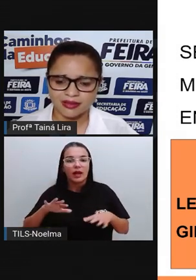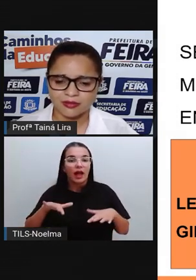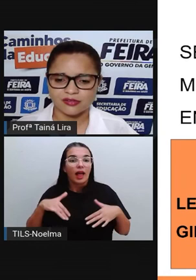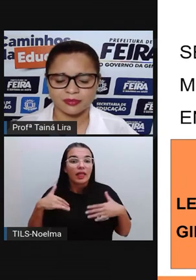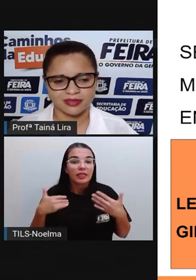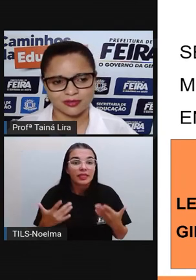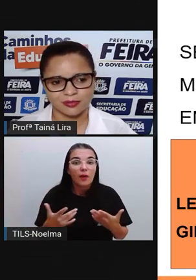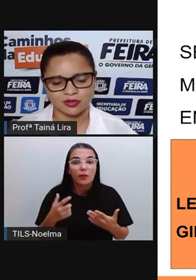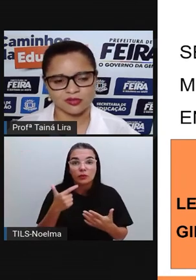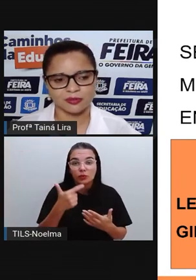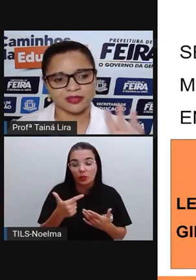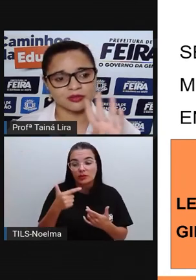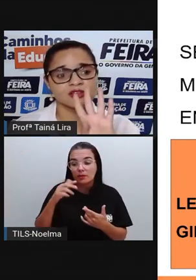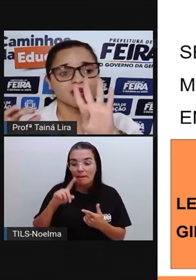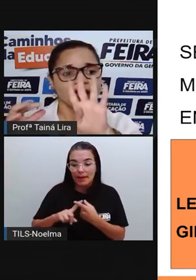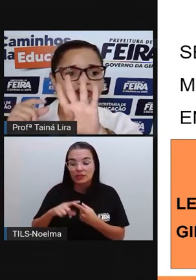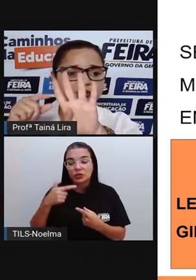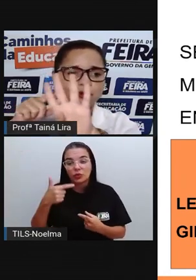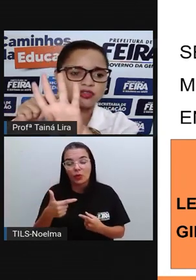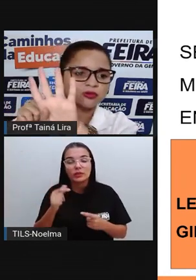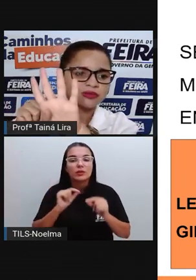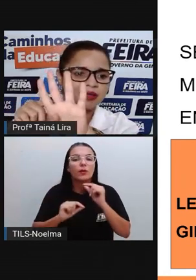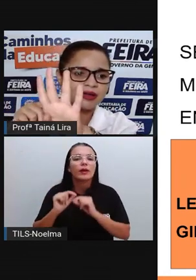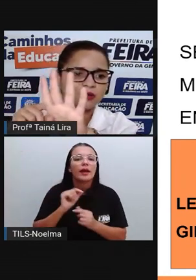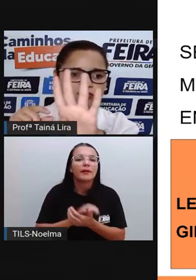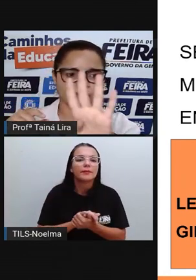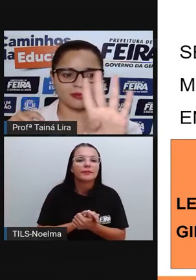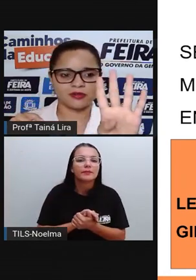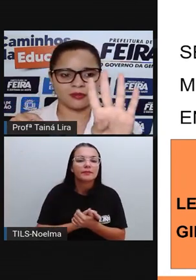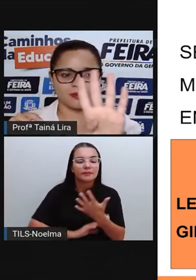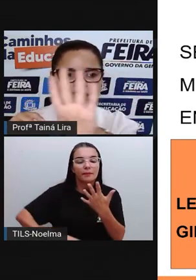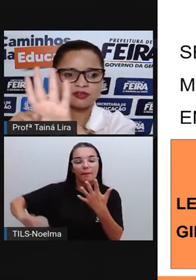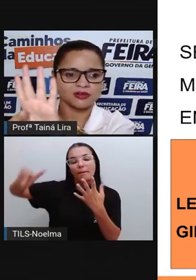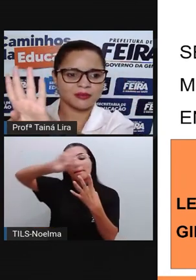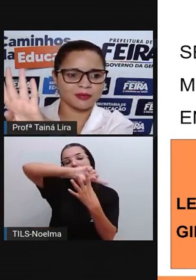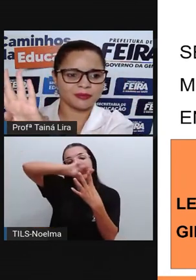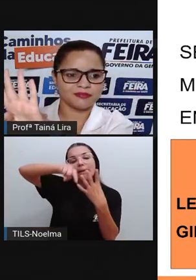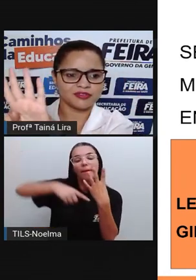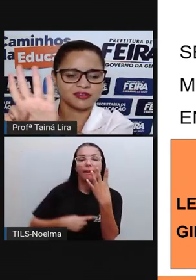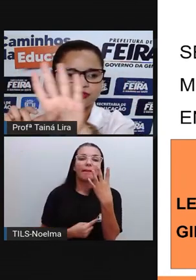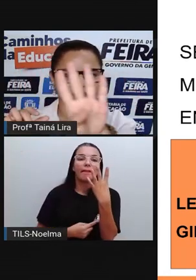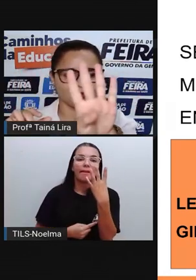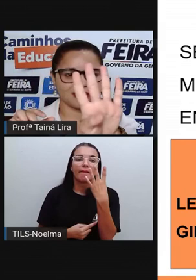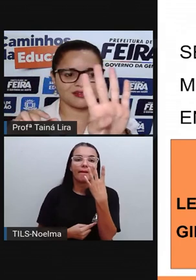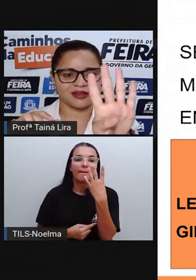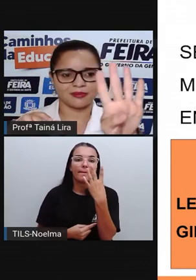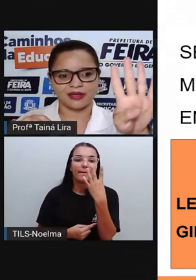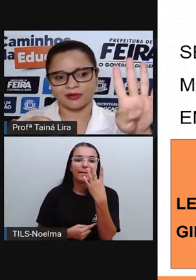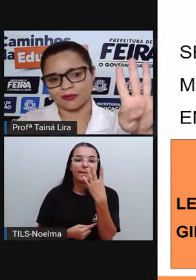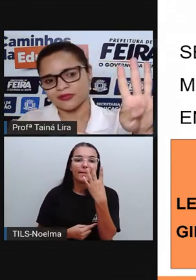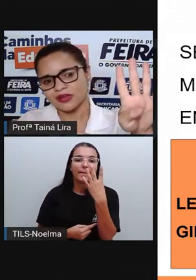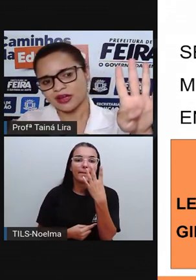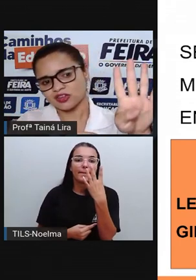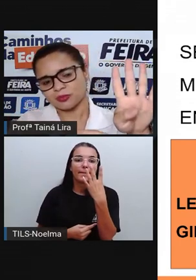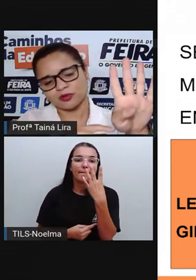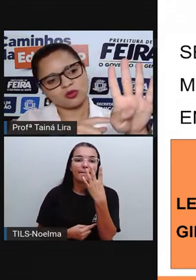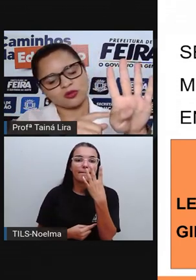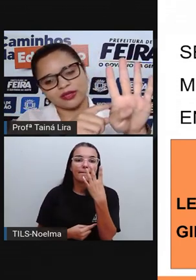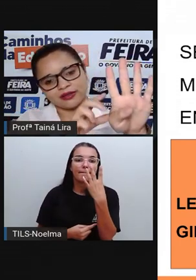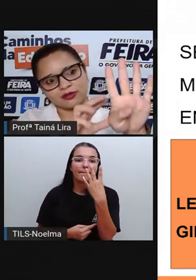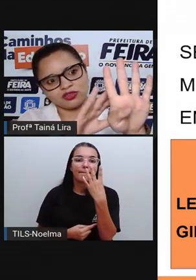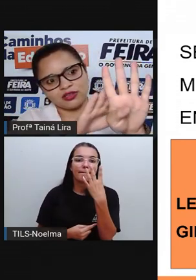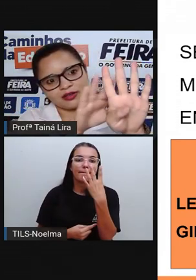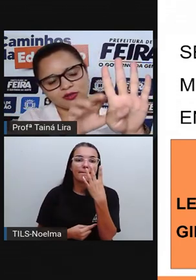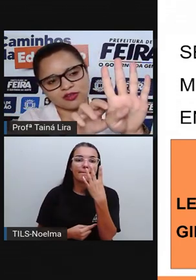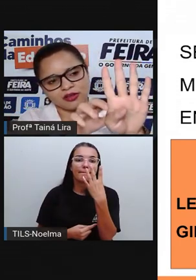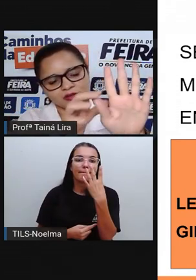Quanto dá 2 metros mais 2 metros? A gente pode contar, ó, para só posicionar a mão para vocês visualizarem melhor. A gente pode contar